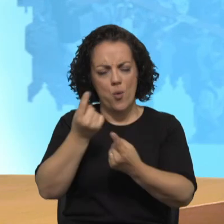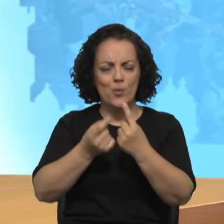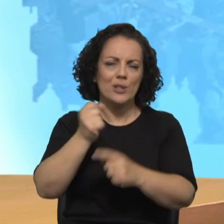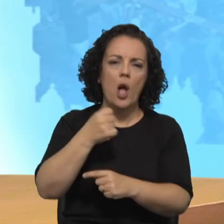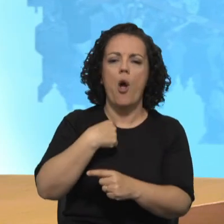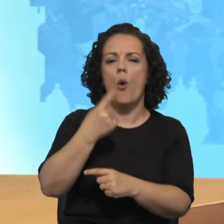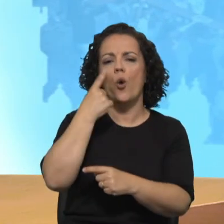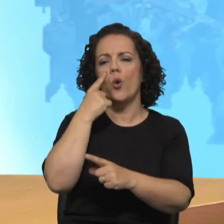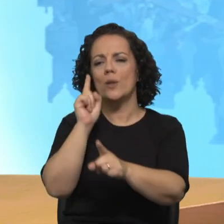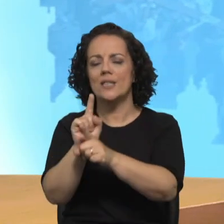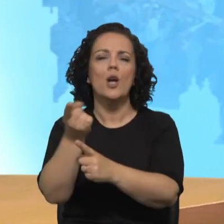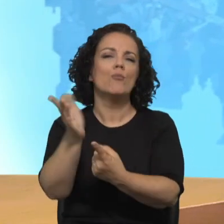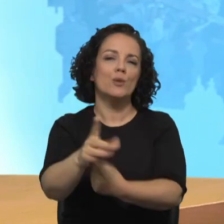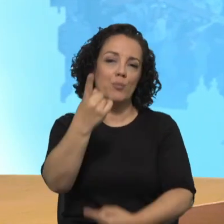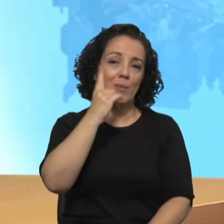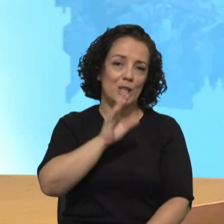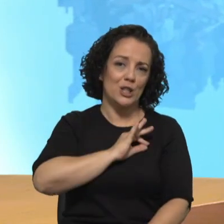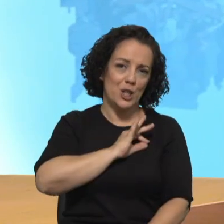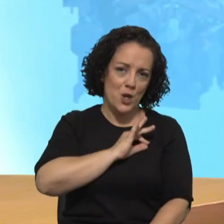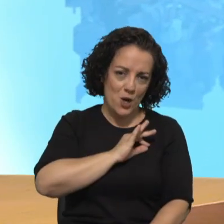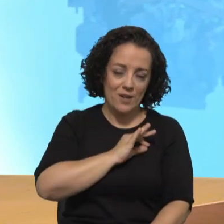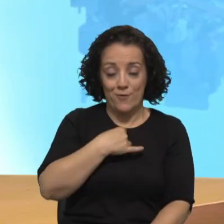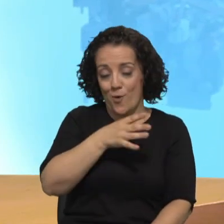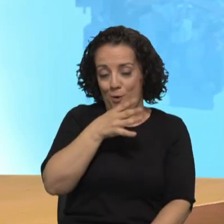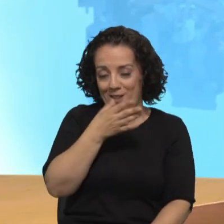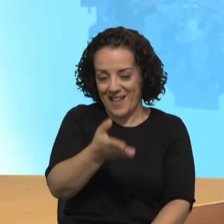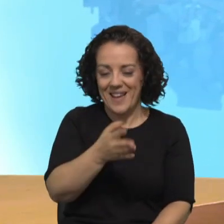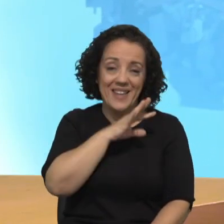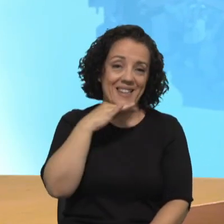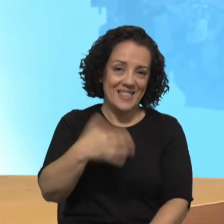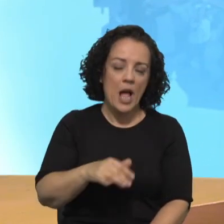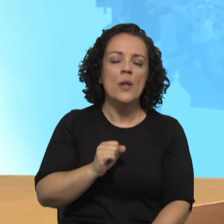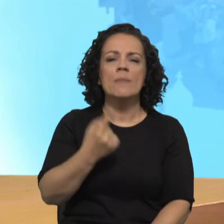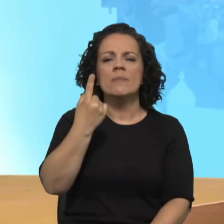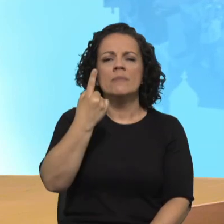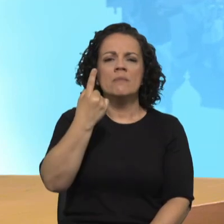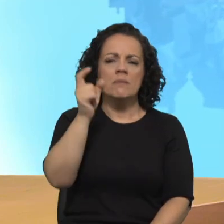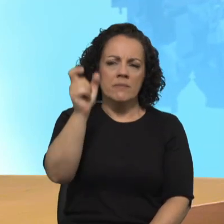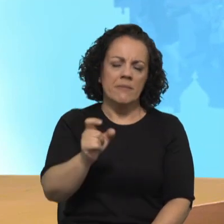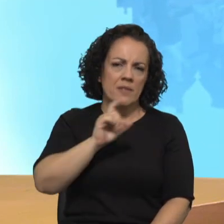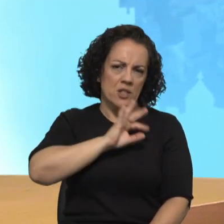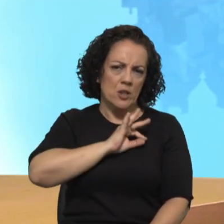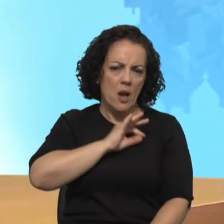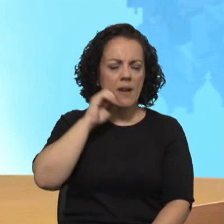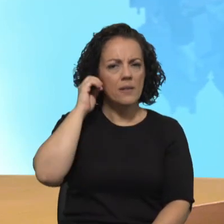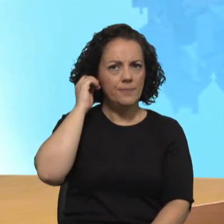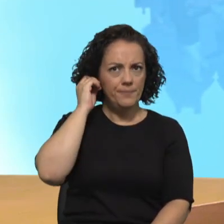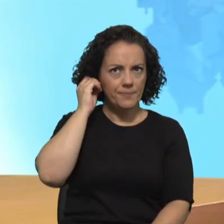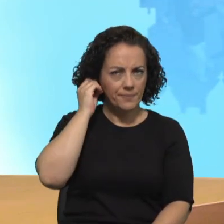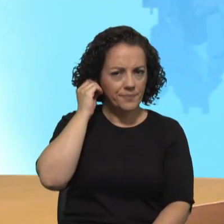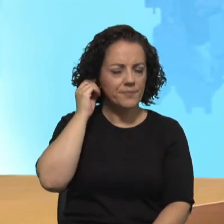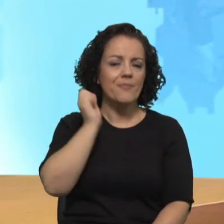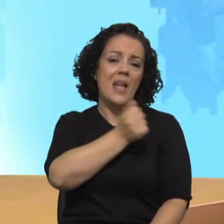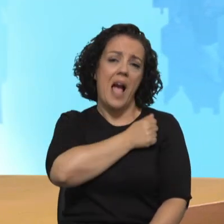conheci episódios, por exemplo, de uma senhora que recebeu, vou contar esse que é divertido, uma senhora que abriu a sua casa a